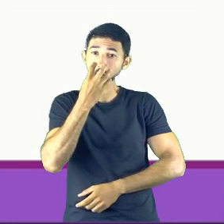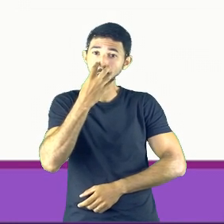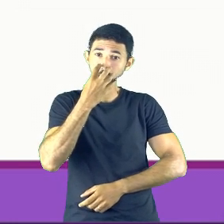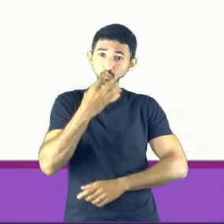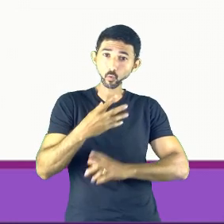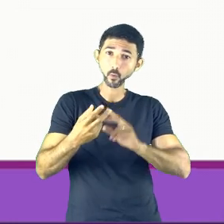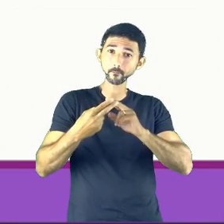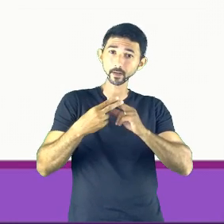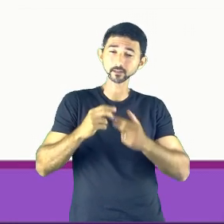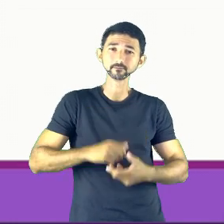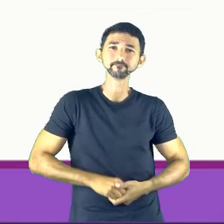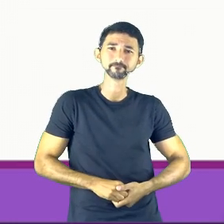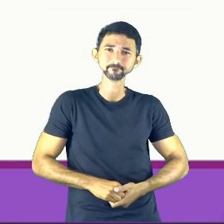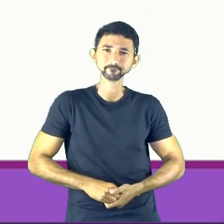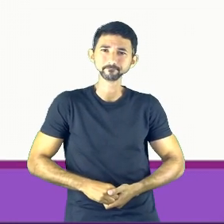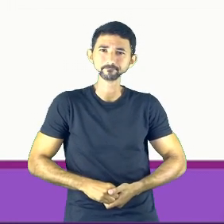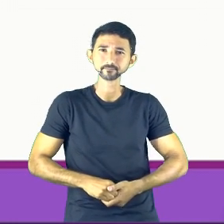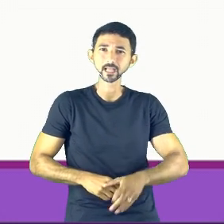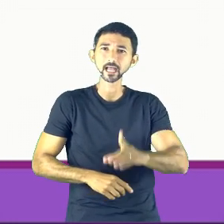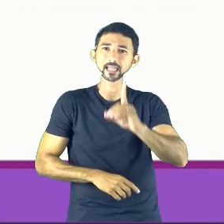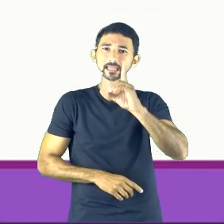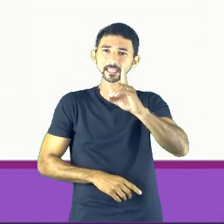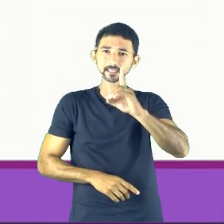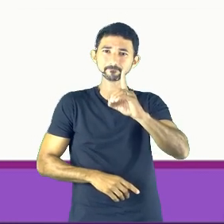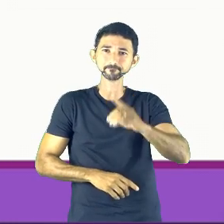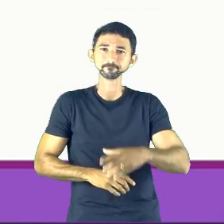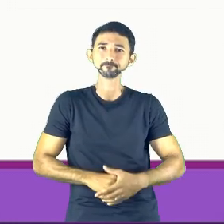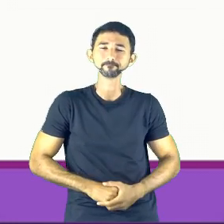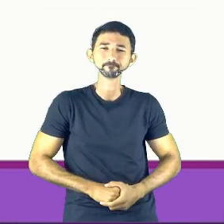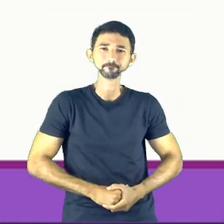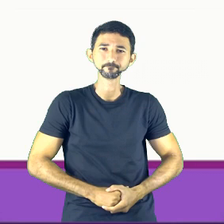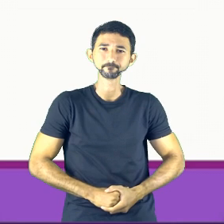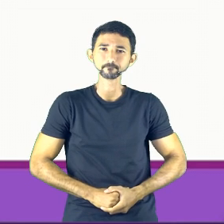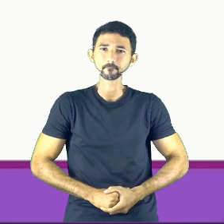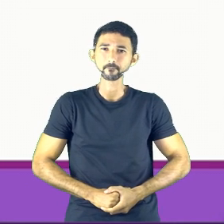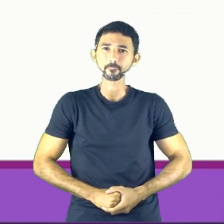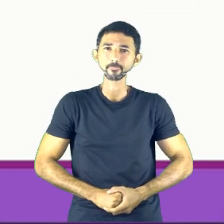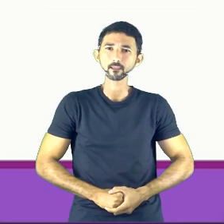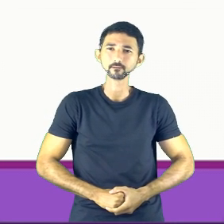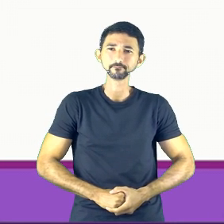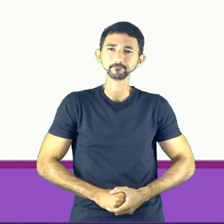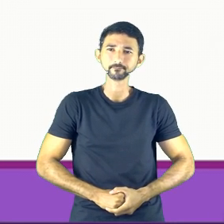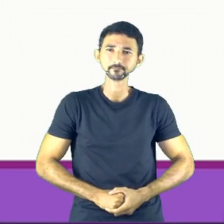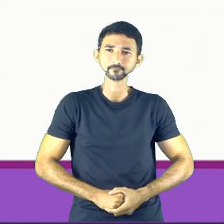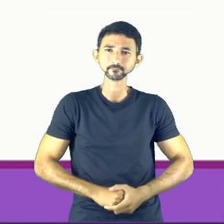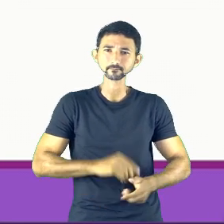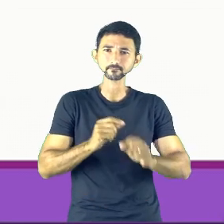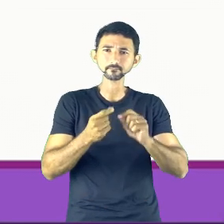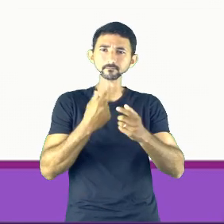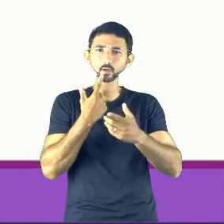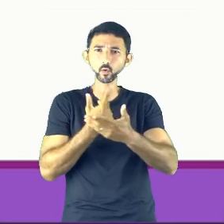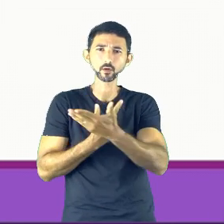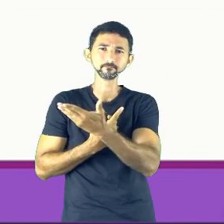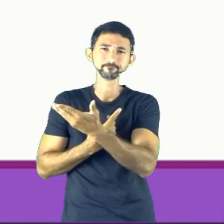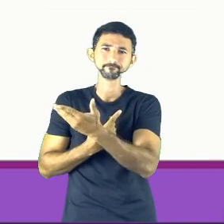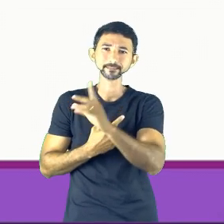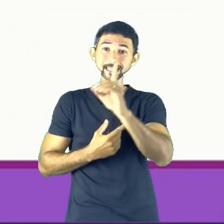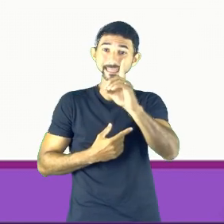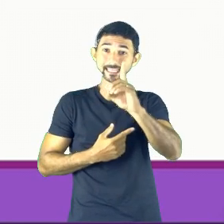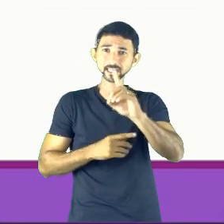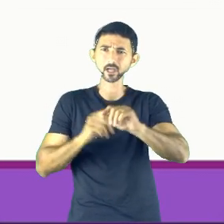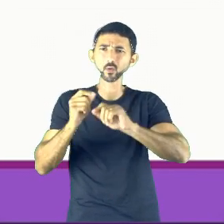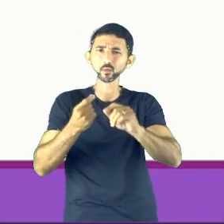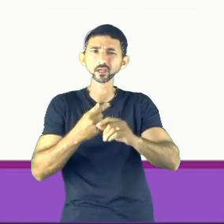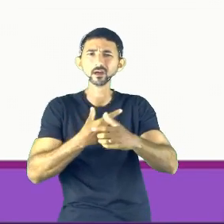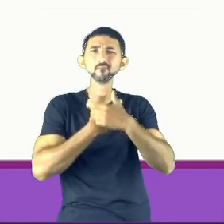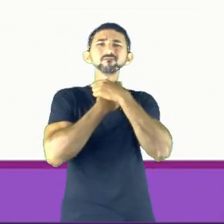o próprio cão que ficava preso, né? Então vamos lá, essa fala acima da letra C é a fala do cão. E da letra D, quem será que falou